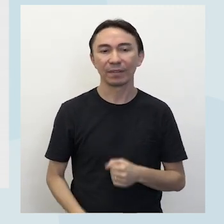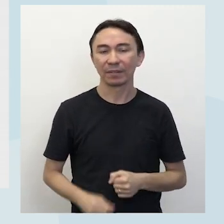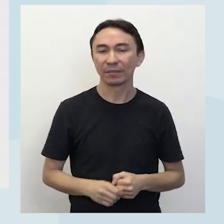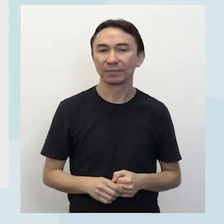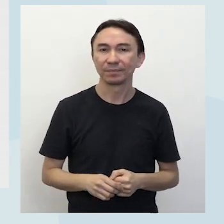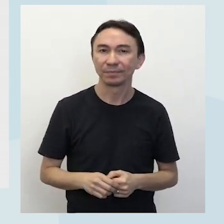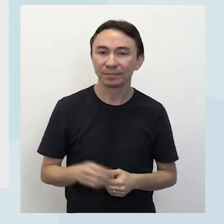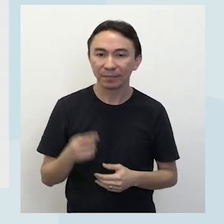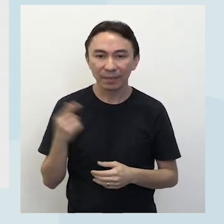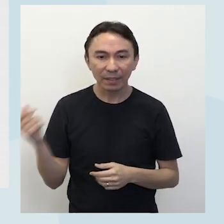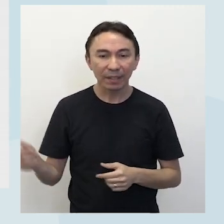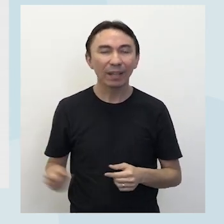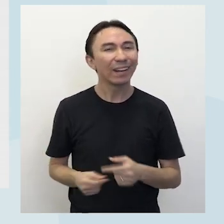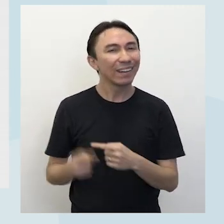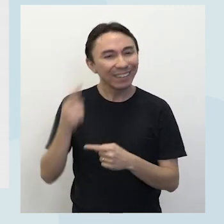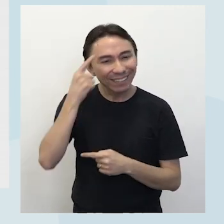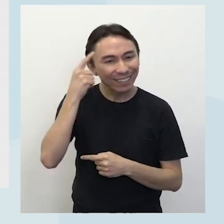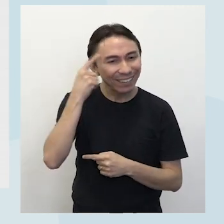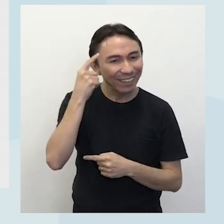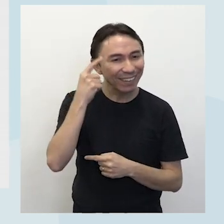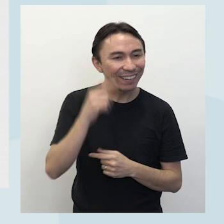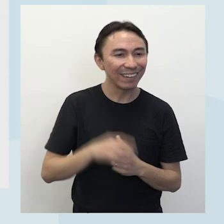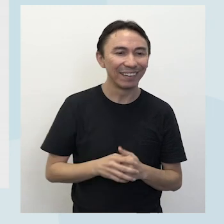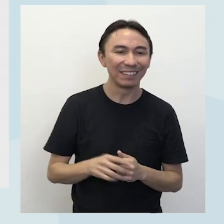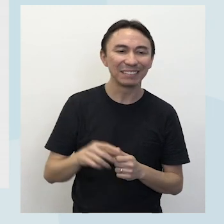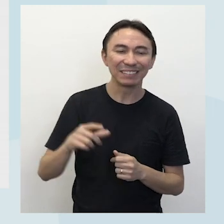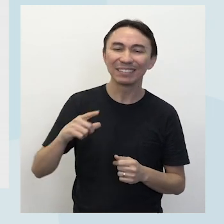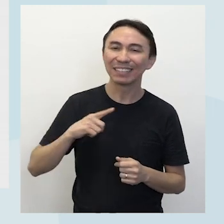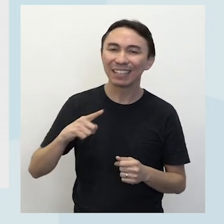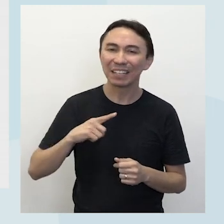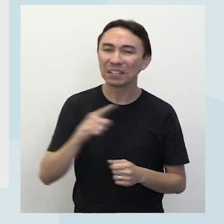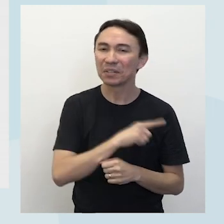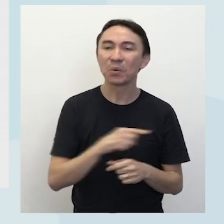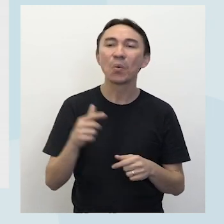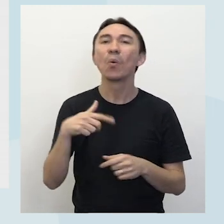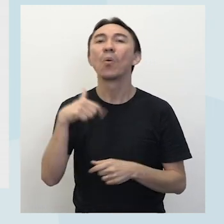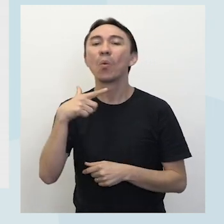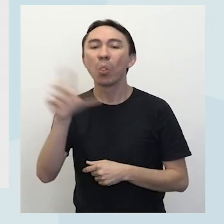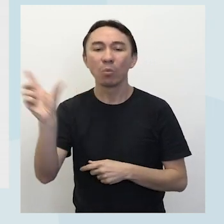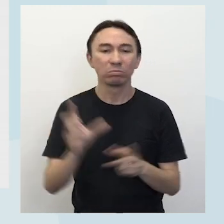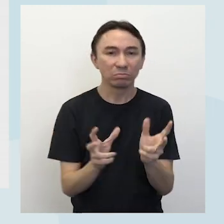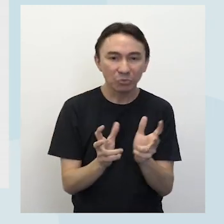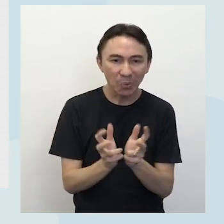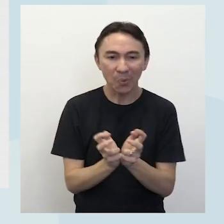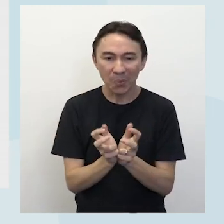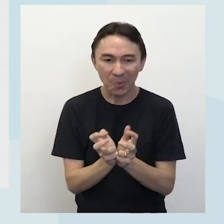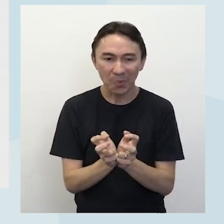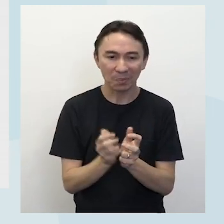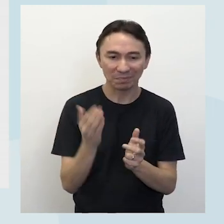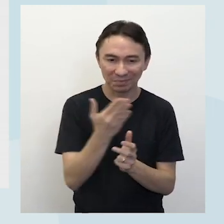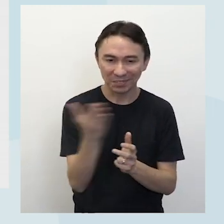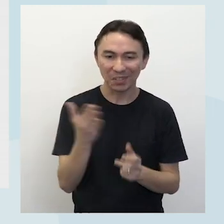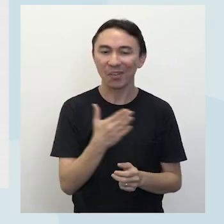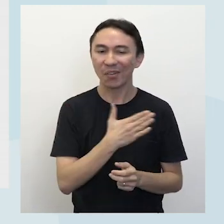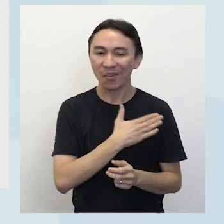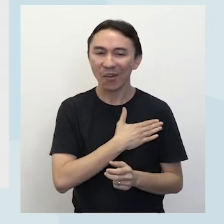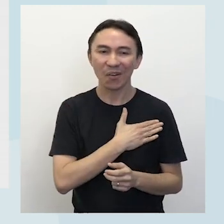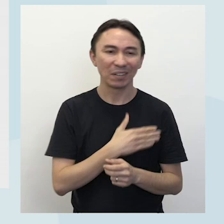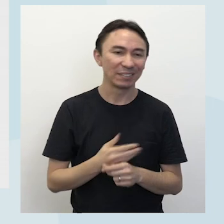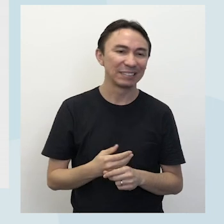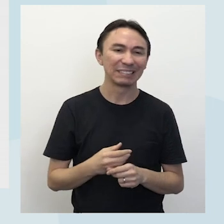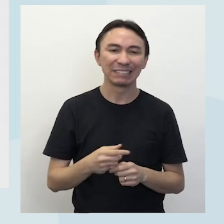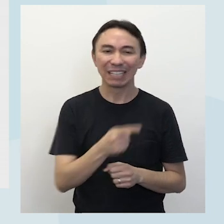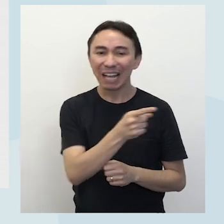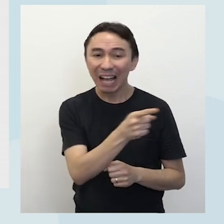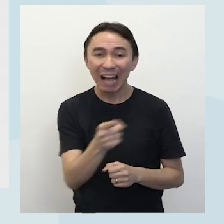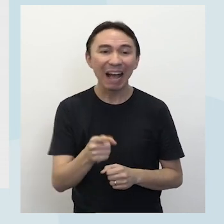Face. A Sally Face é uma personagem de um jogo aí que vocês gostam, não é? E aí vocês vão colocando, ó, vários falando, ai,